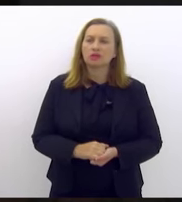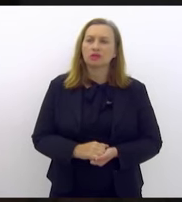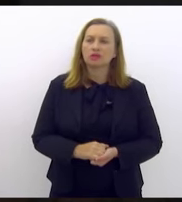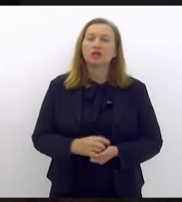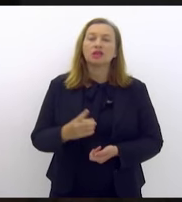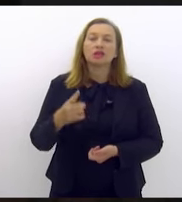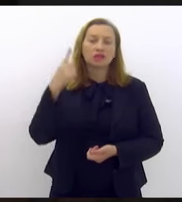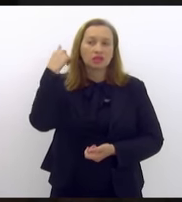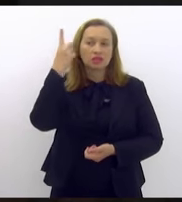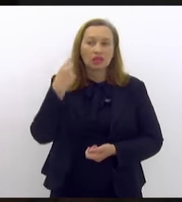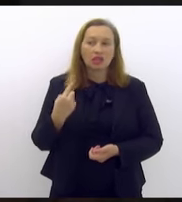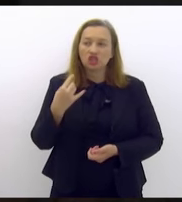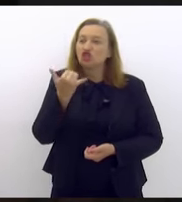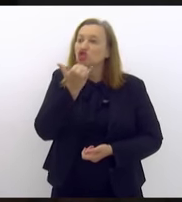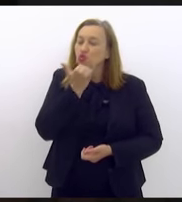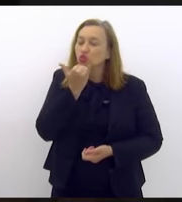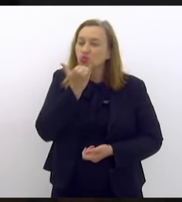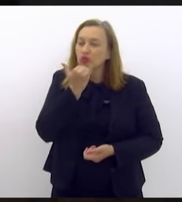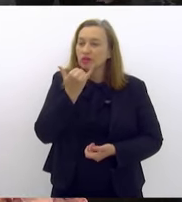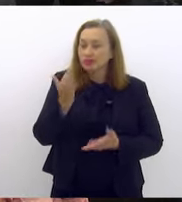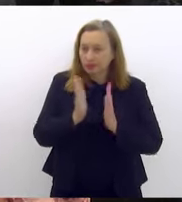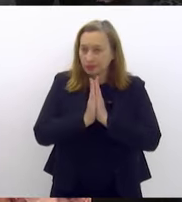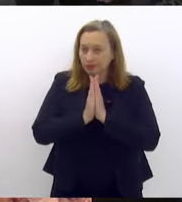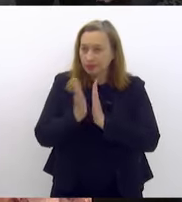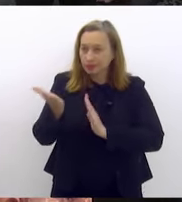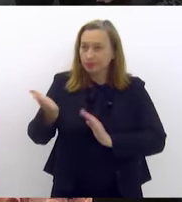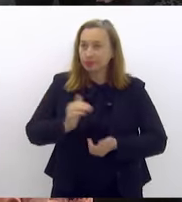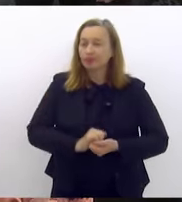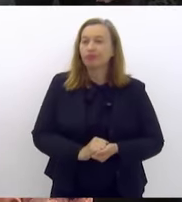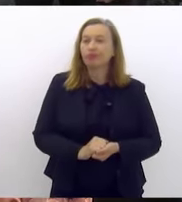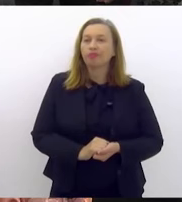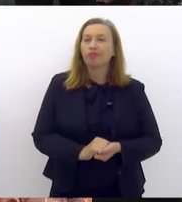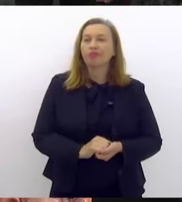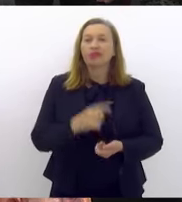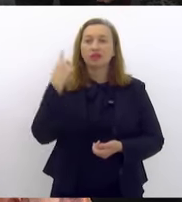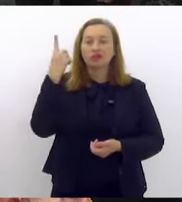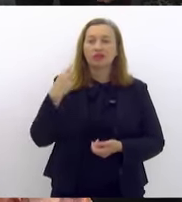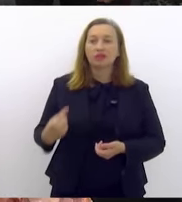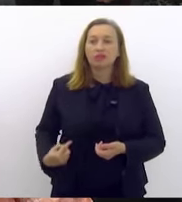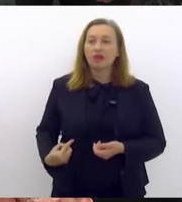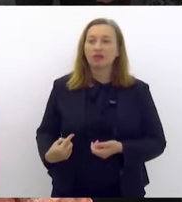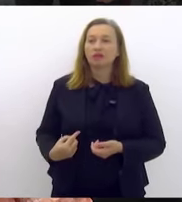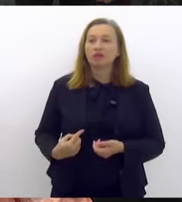Dani Monteiro, perdão, por favor. Dani Balbi está lá em cima.